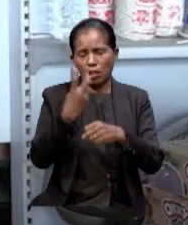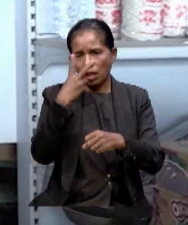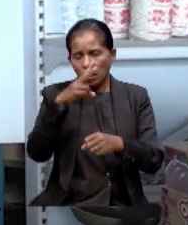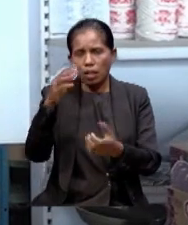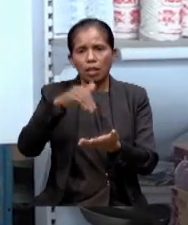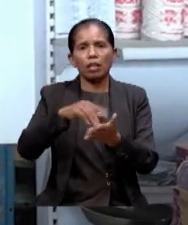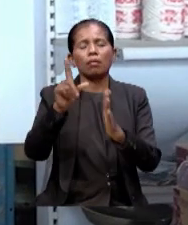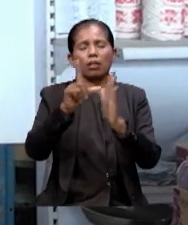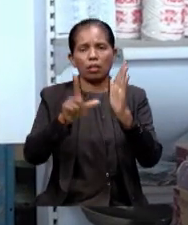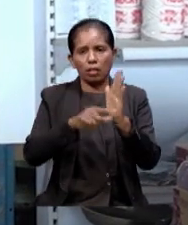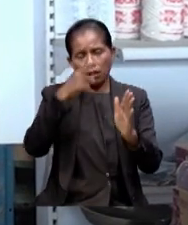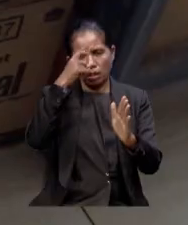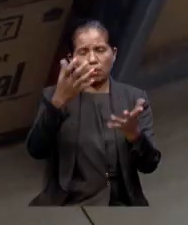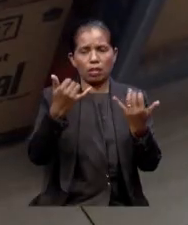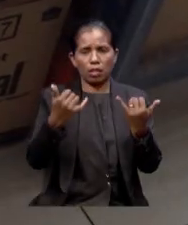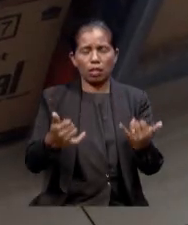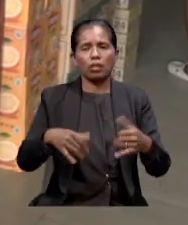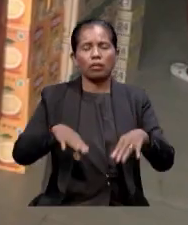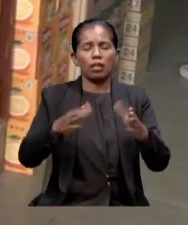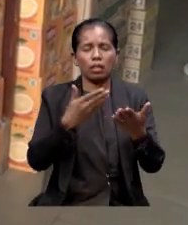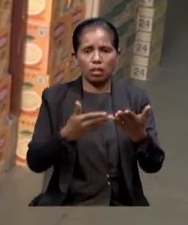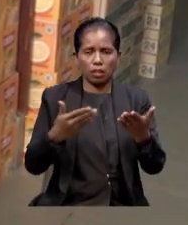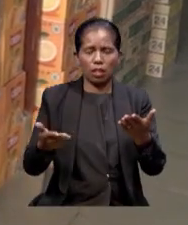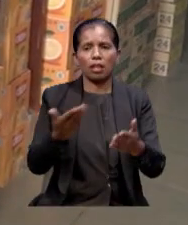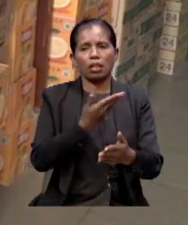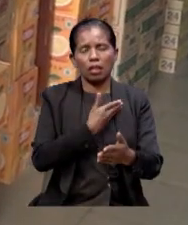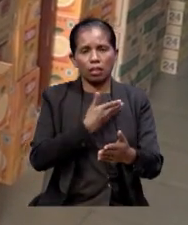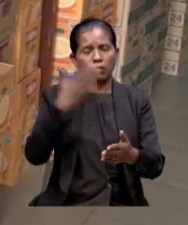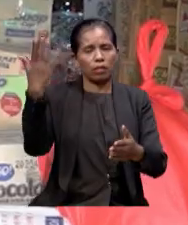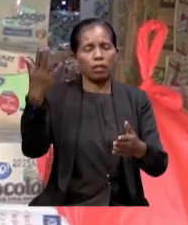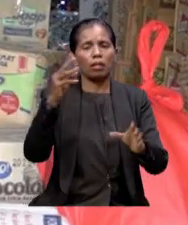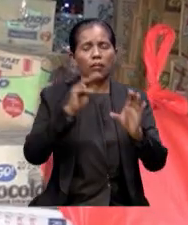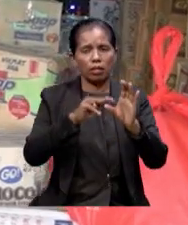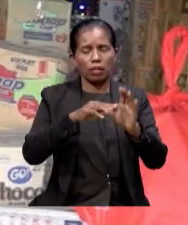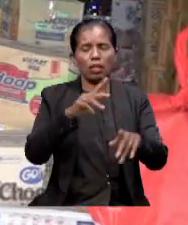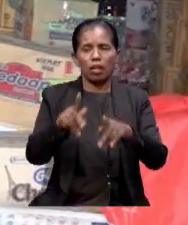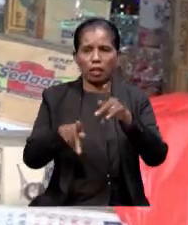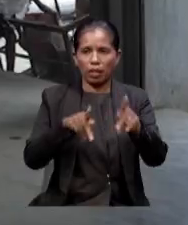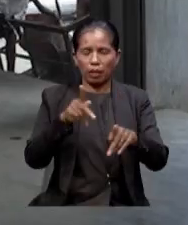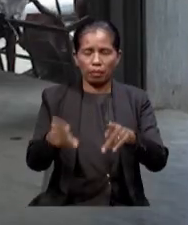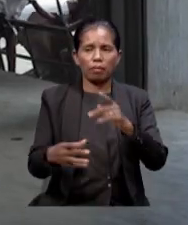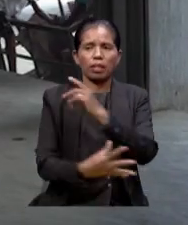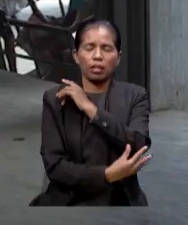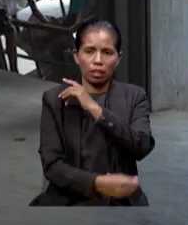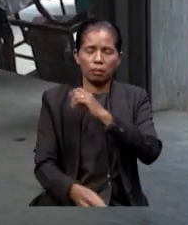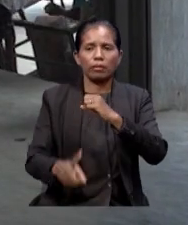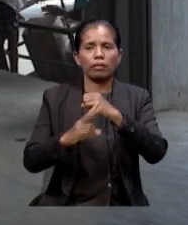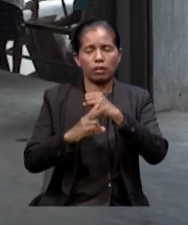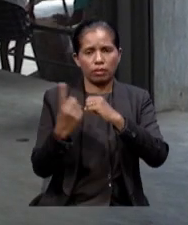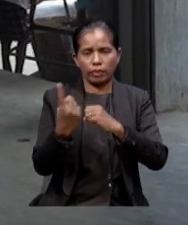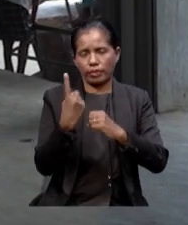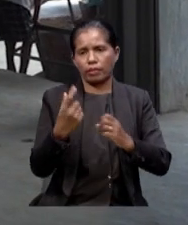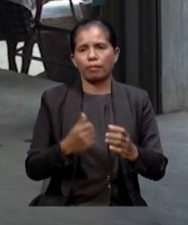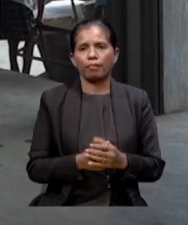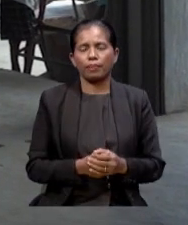lei refere, tamba dadão ne, folha insassan, sai macas e a mercado, no povo que mak sai vítima. Bancada